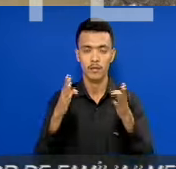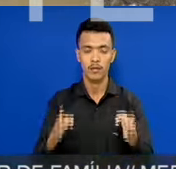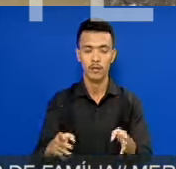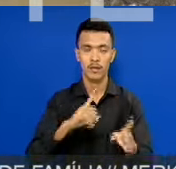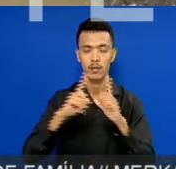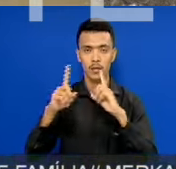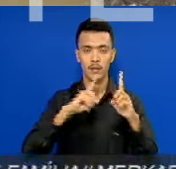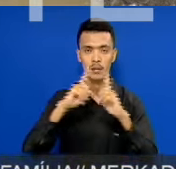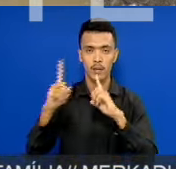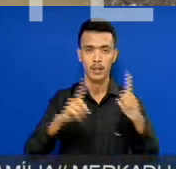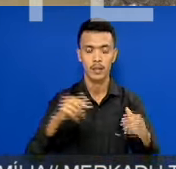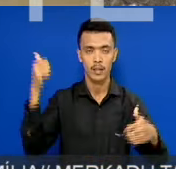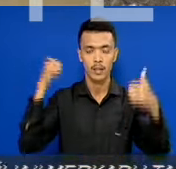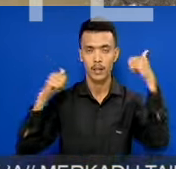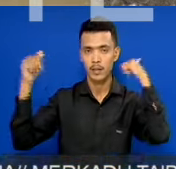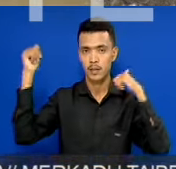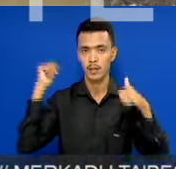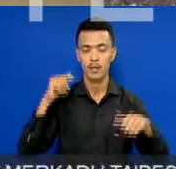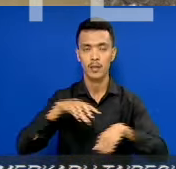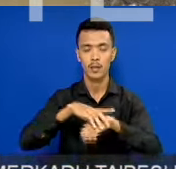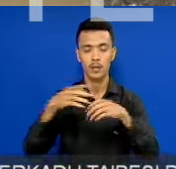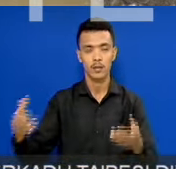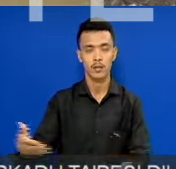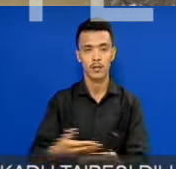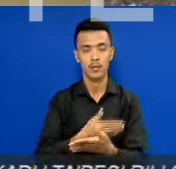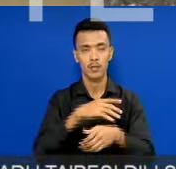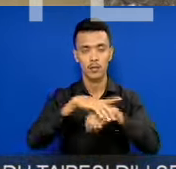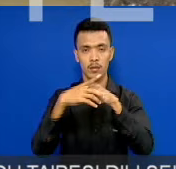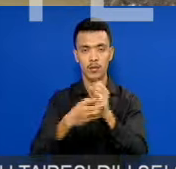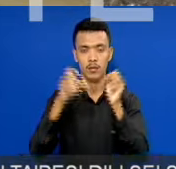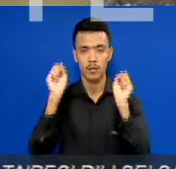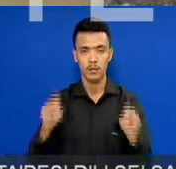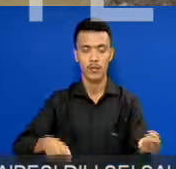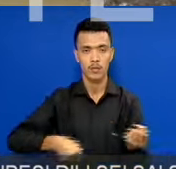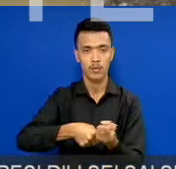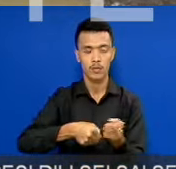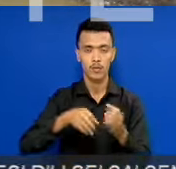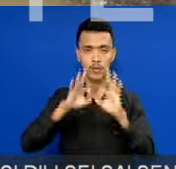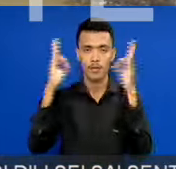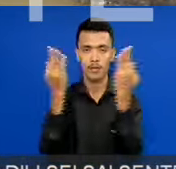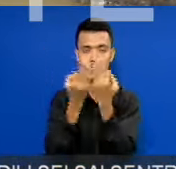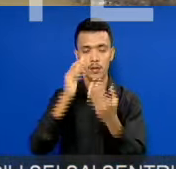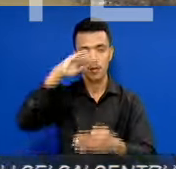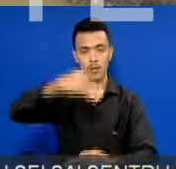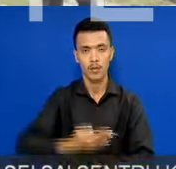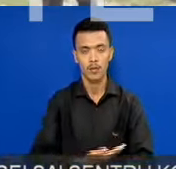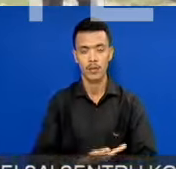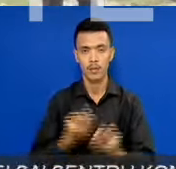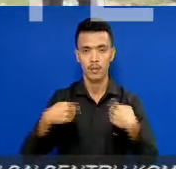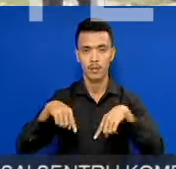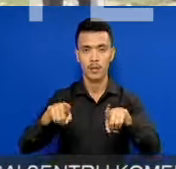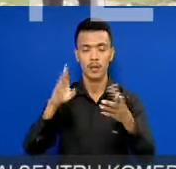Jesus explica, atividade Pinheira Raihene, Macabele sustenta a família Umalaran, no Oansira ba escola,